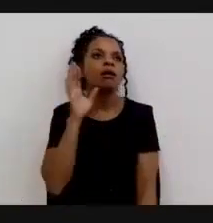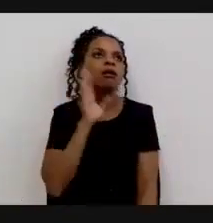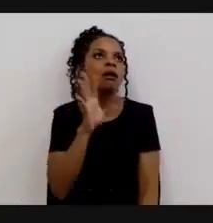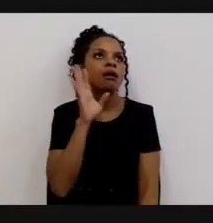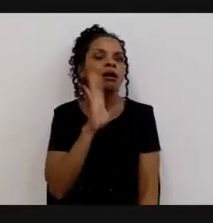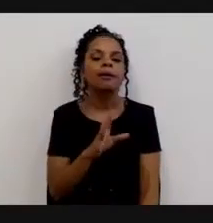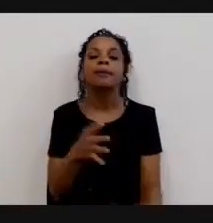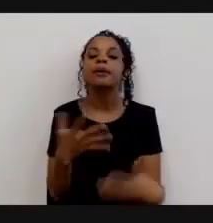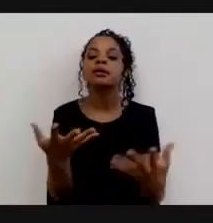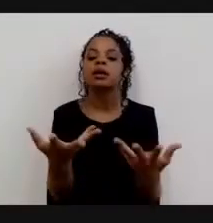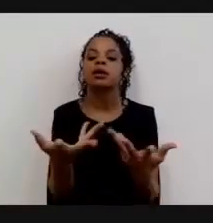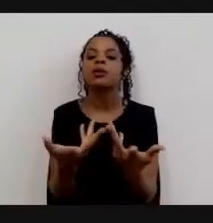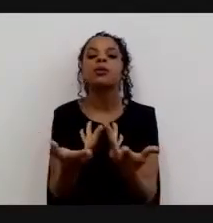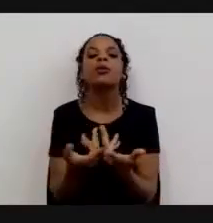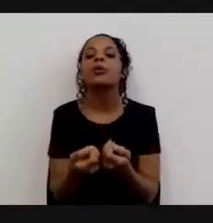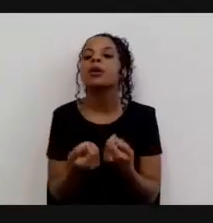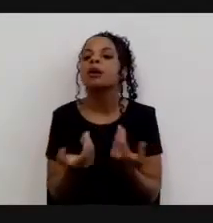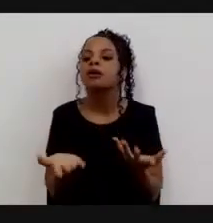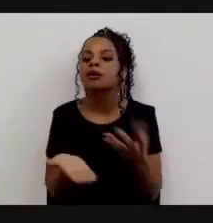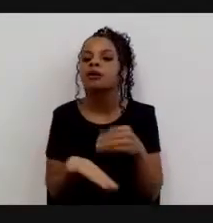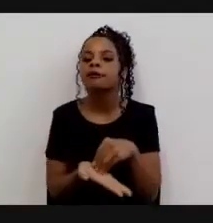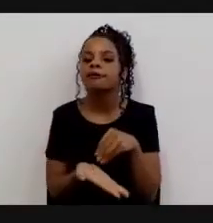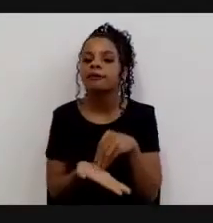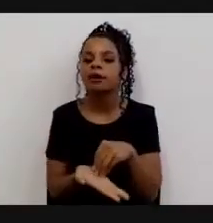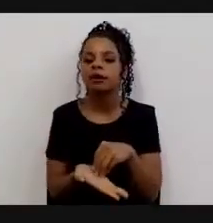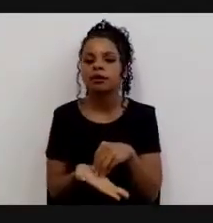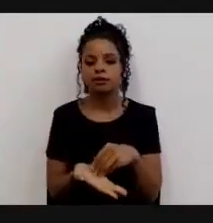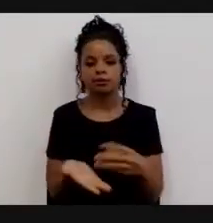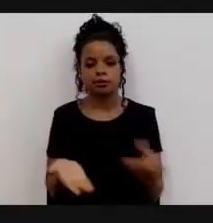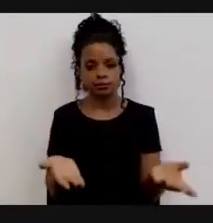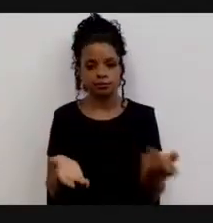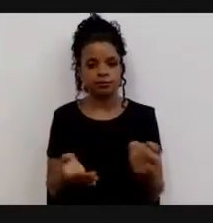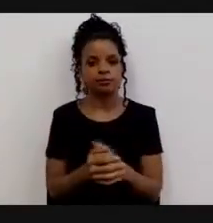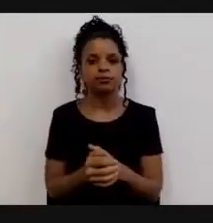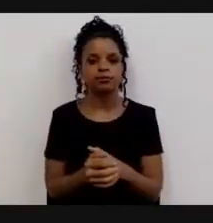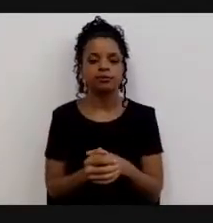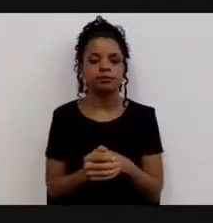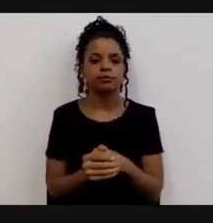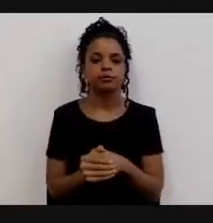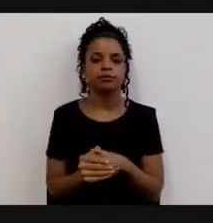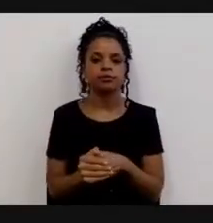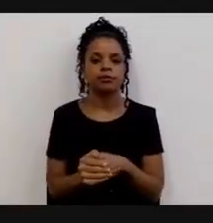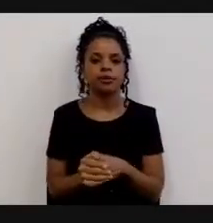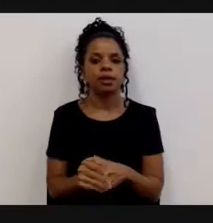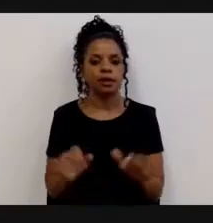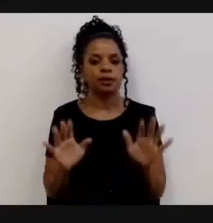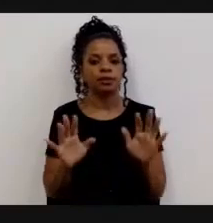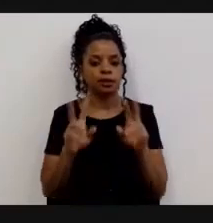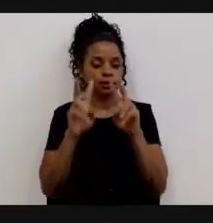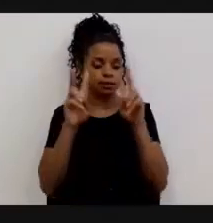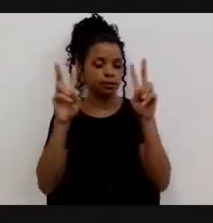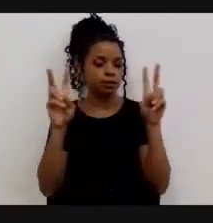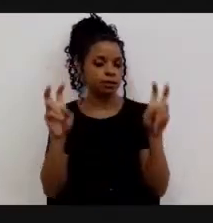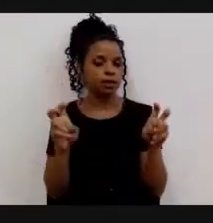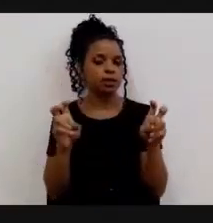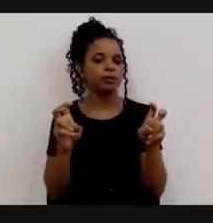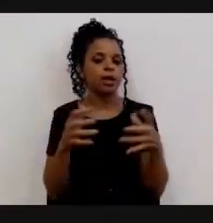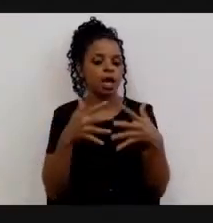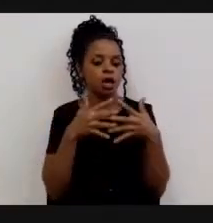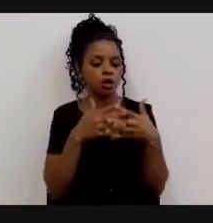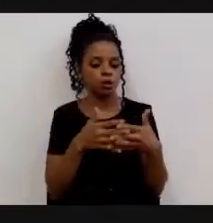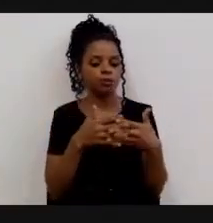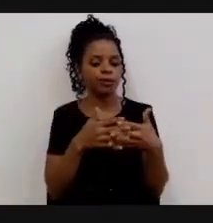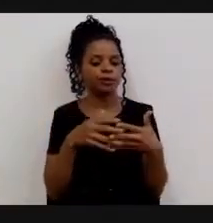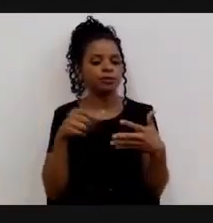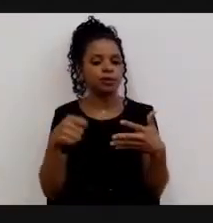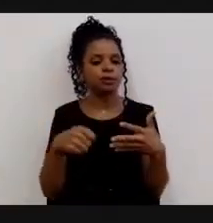a qualidade? Não estou falando que é errado fazer nome de rua, tá, gente? Mas um tema mais complexo demanda